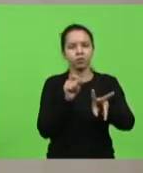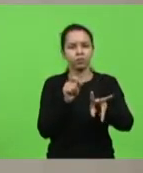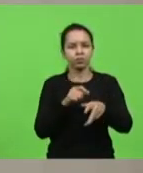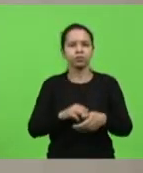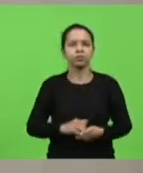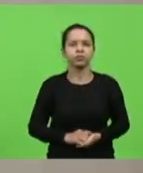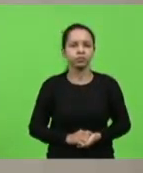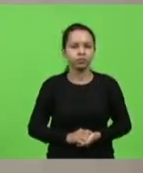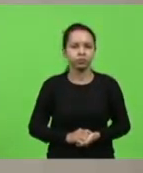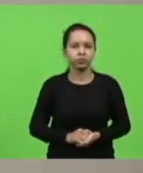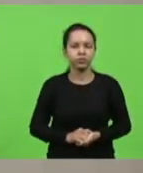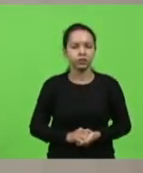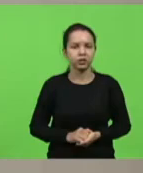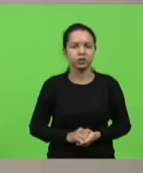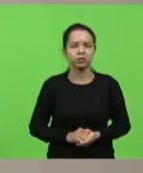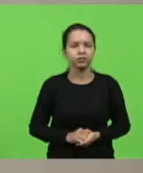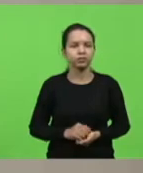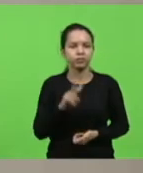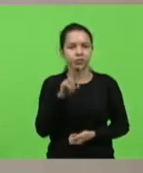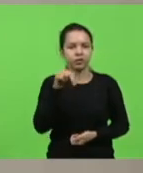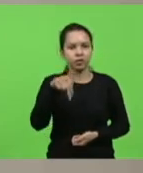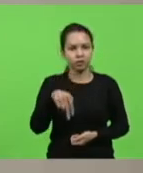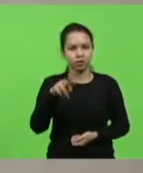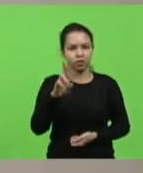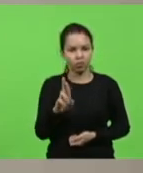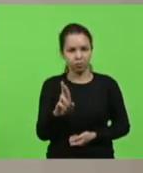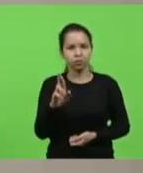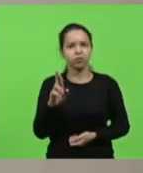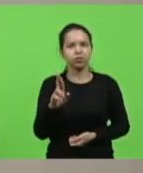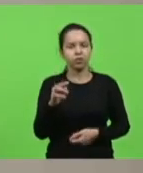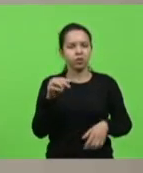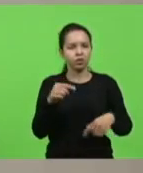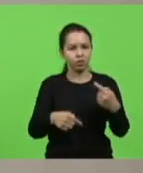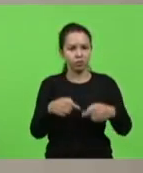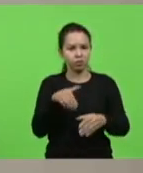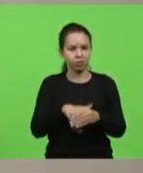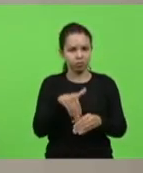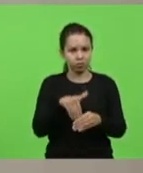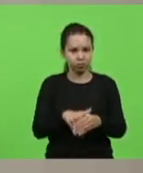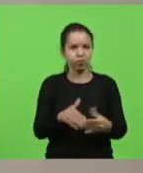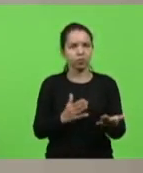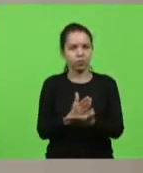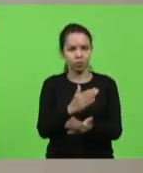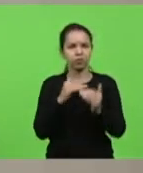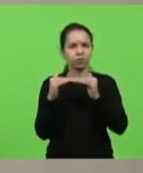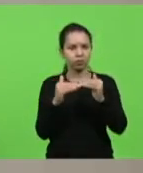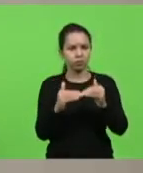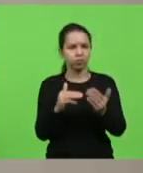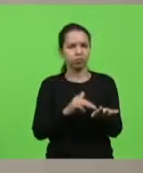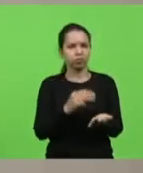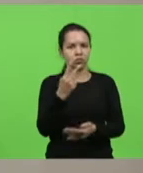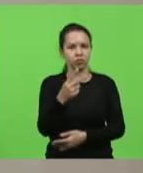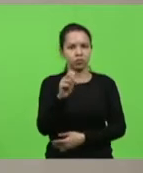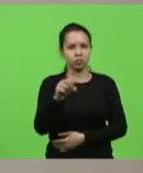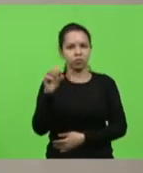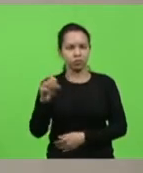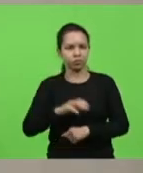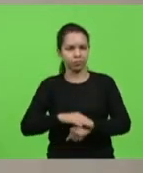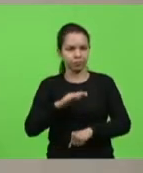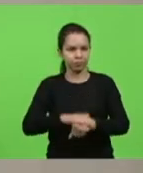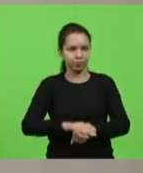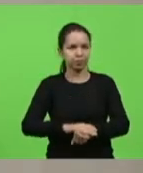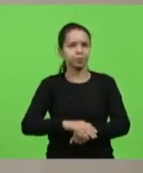quem queira discutir, em votação, deputados que aprovam, permaneçam como se encontra. Aprovado por unanimidade, moção 288, autoria do deputado Dona